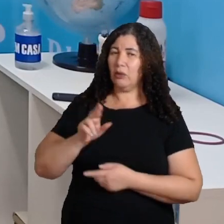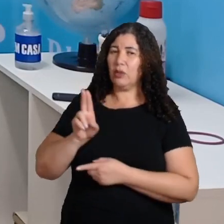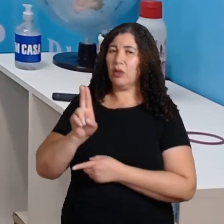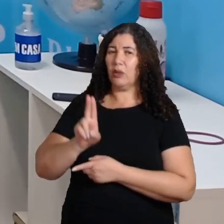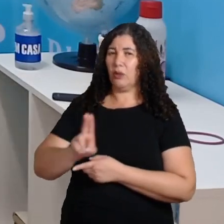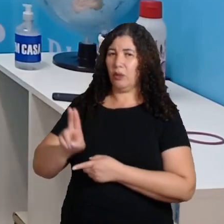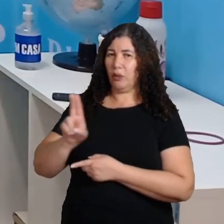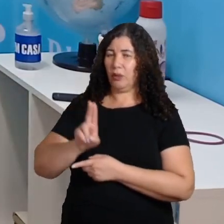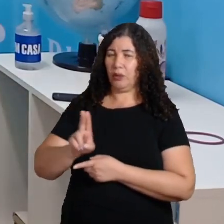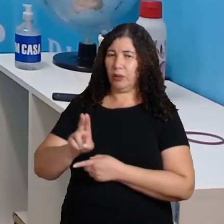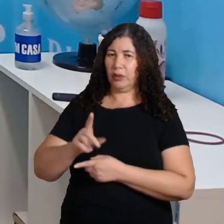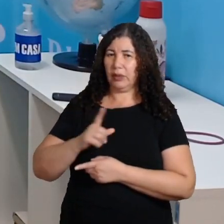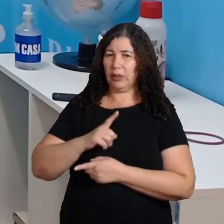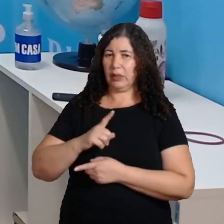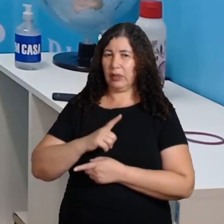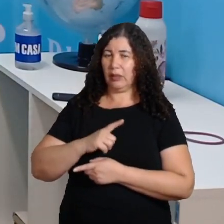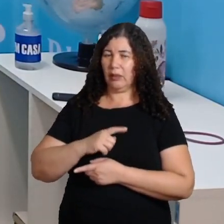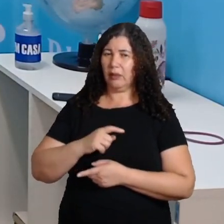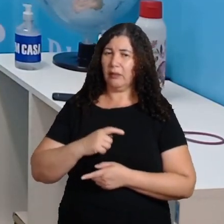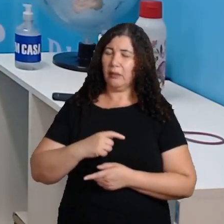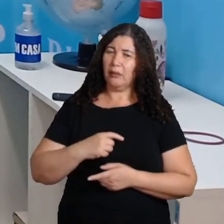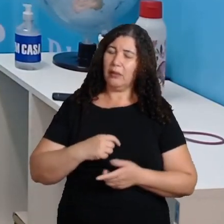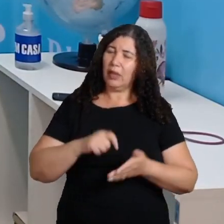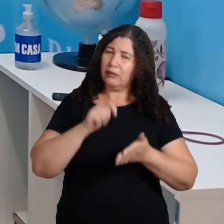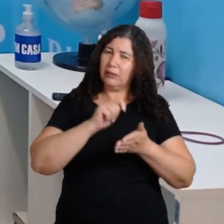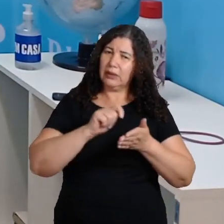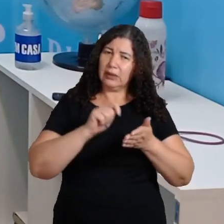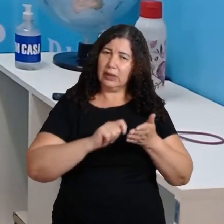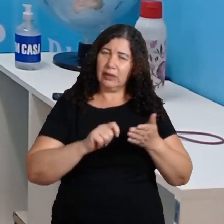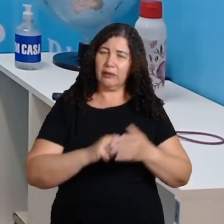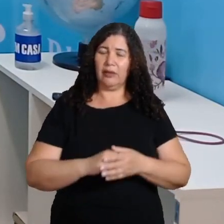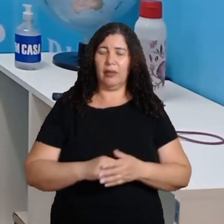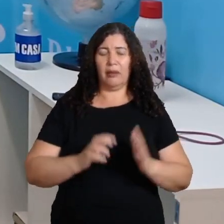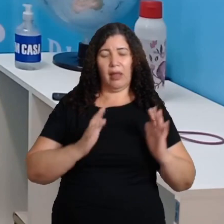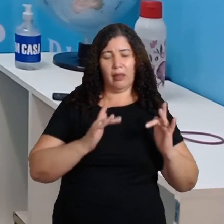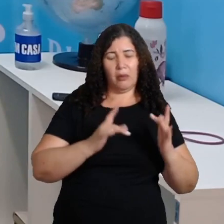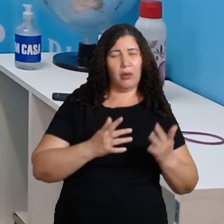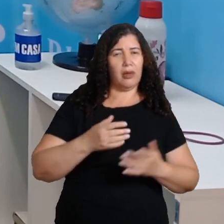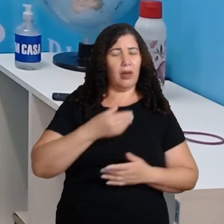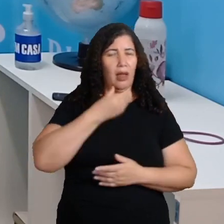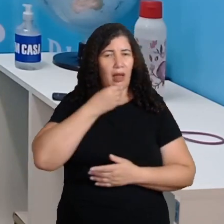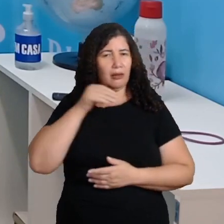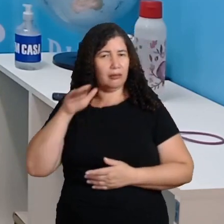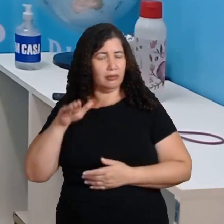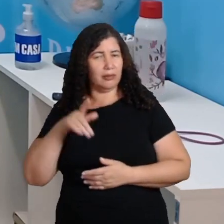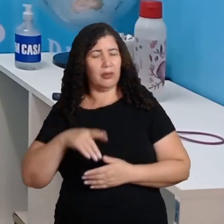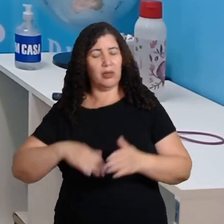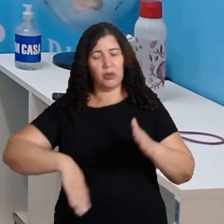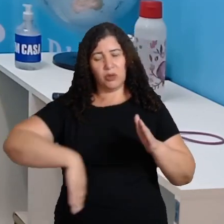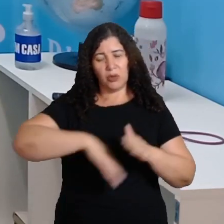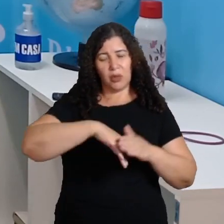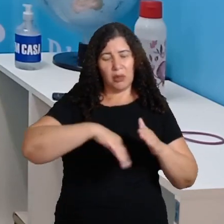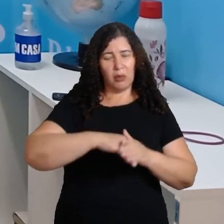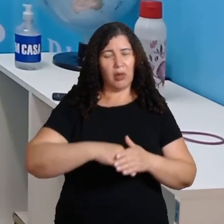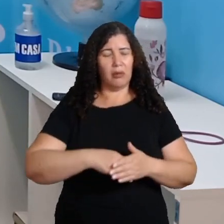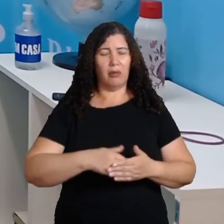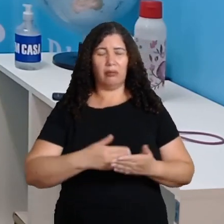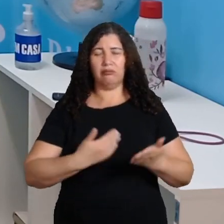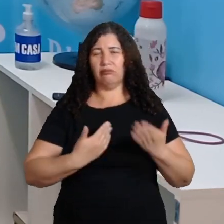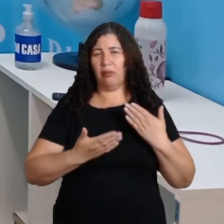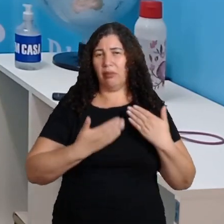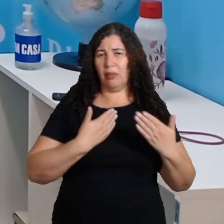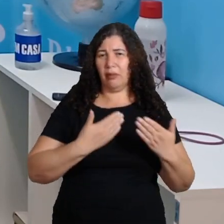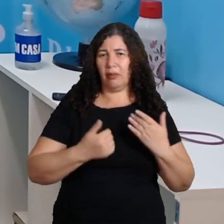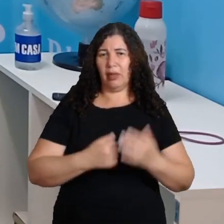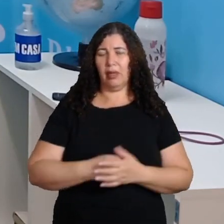para namorar com a priminha, a língua que eu utilizo para jogar bola com a molecada da rua, para conversar, para